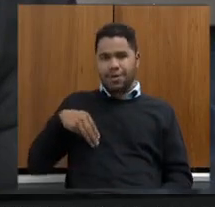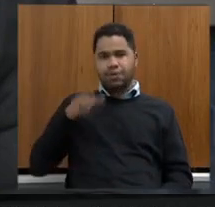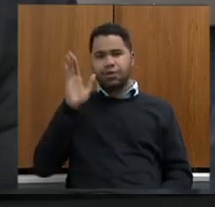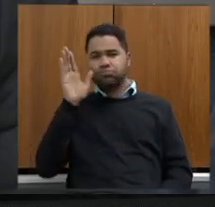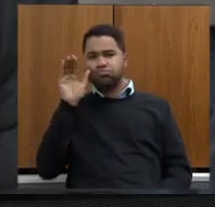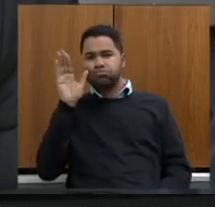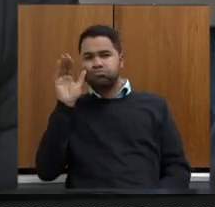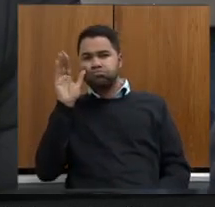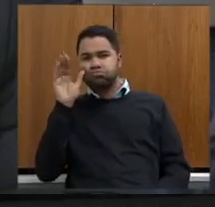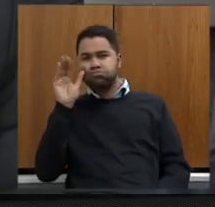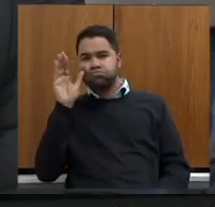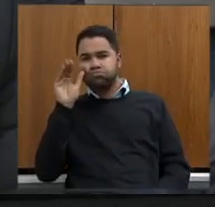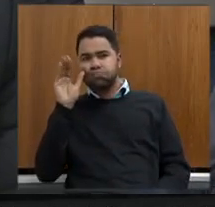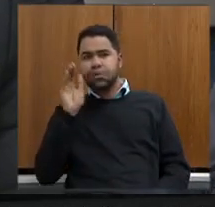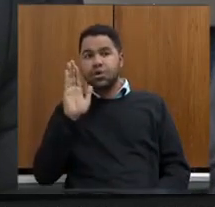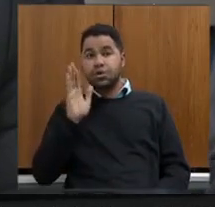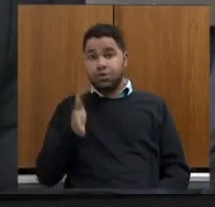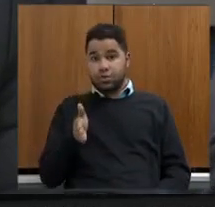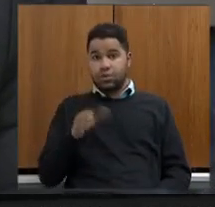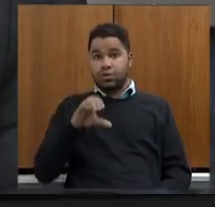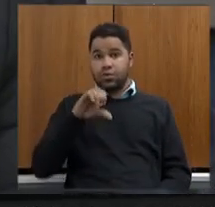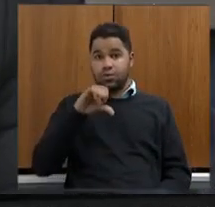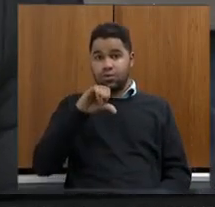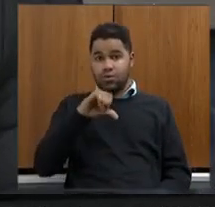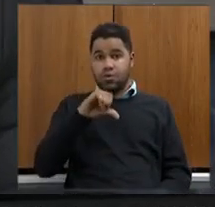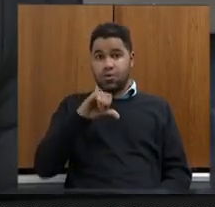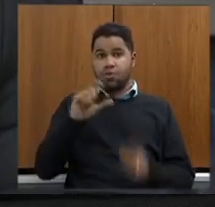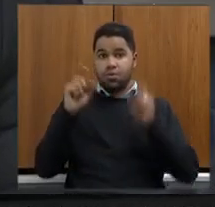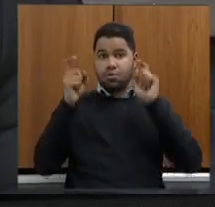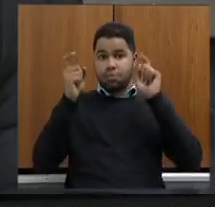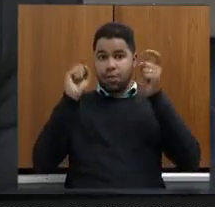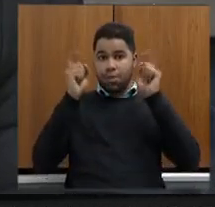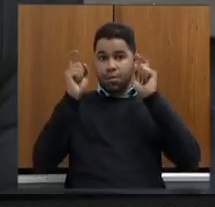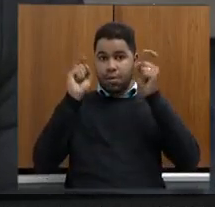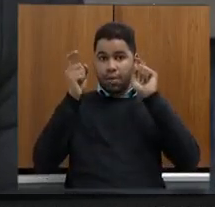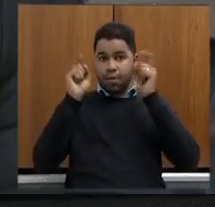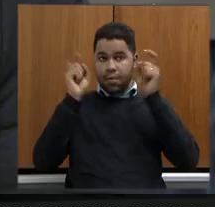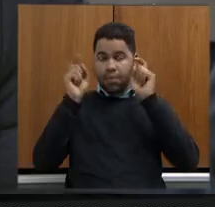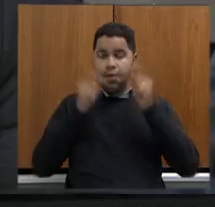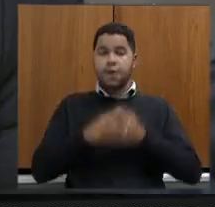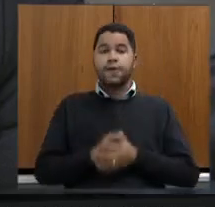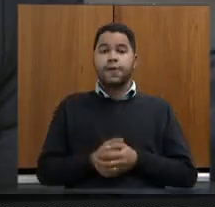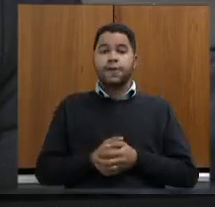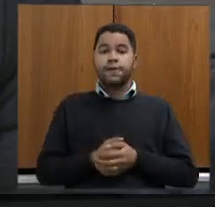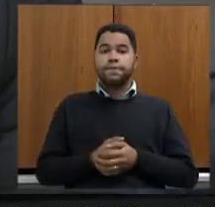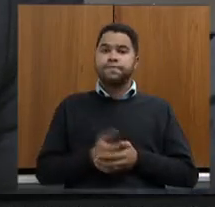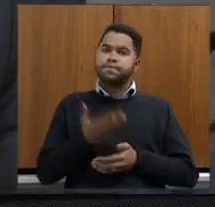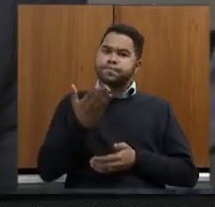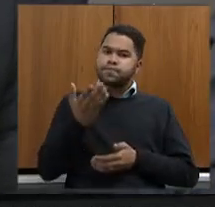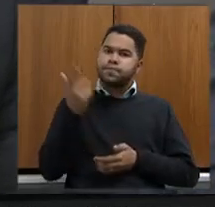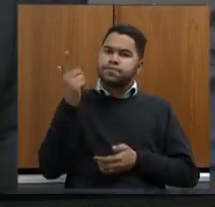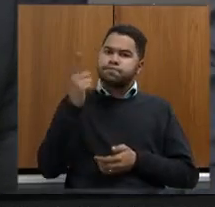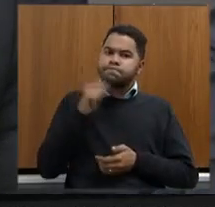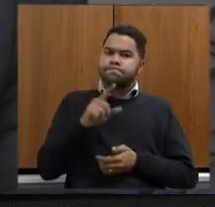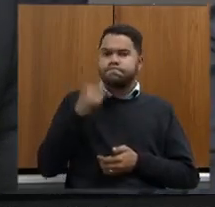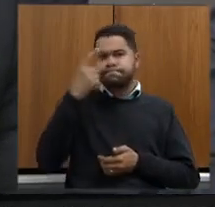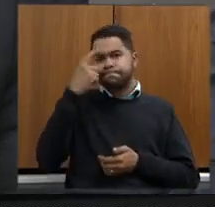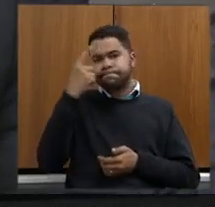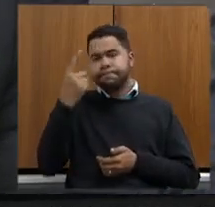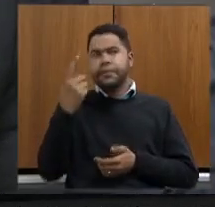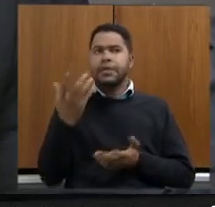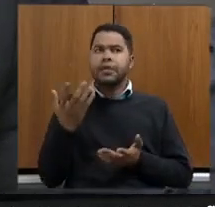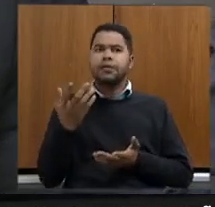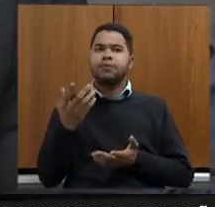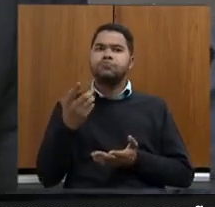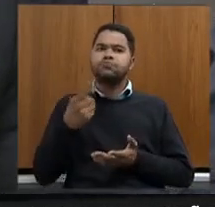observamos ali que já tiveram 9:00 reuniões e se a senhora considera que nós